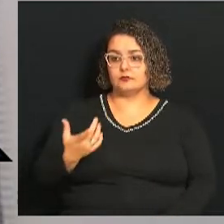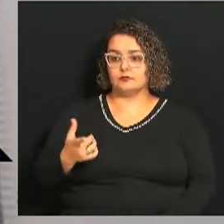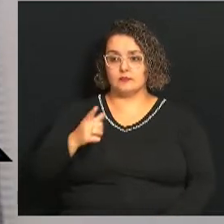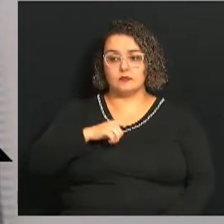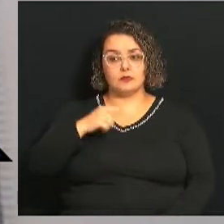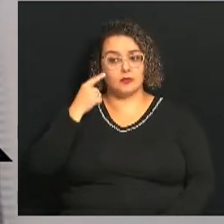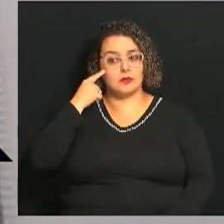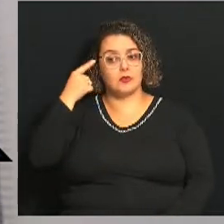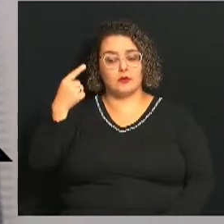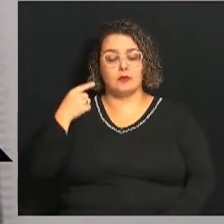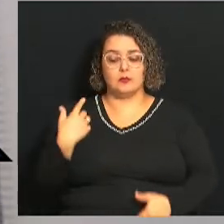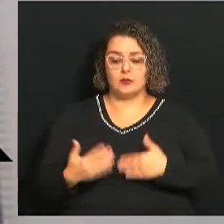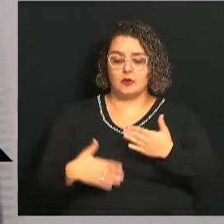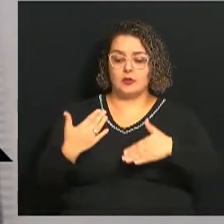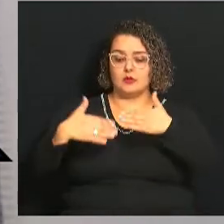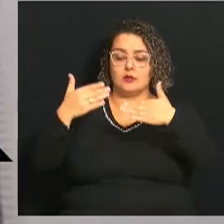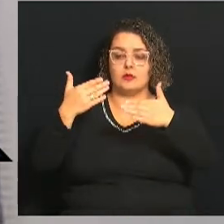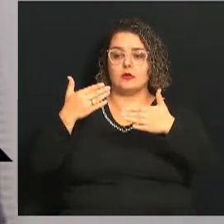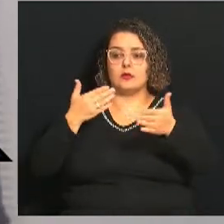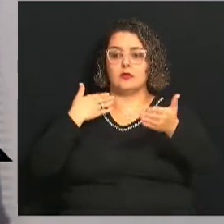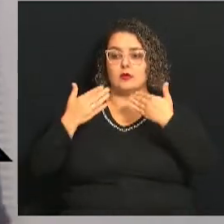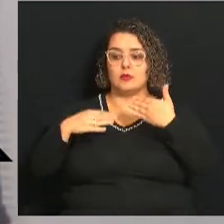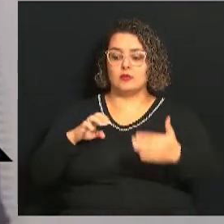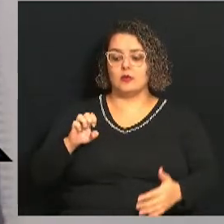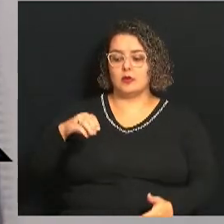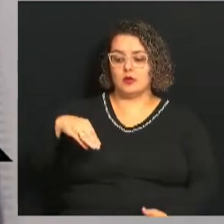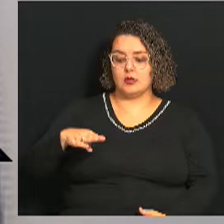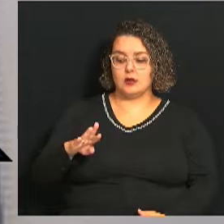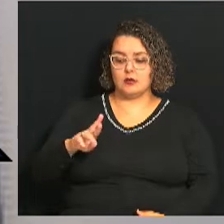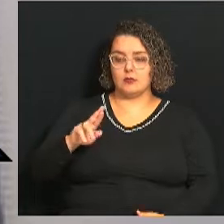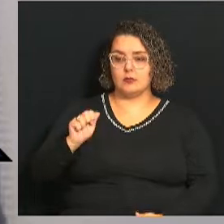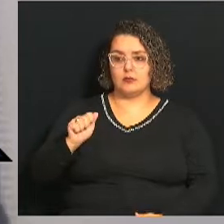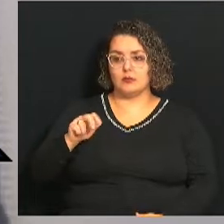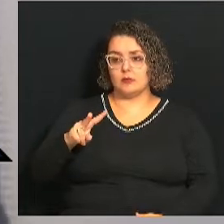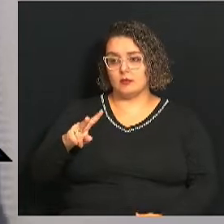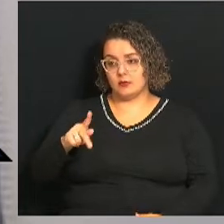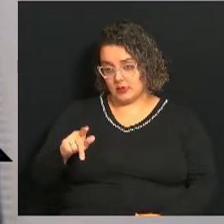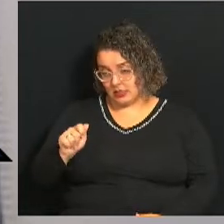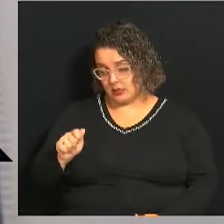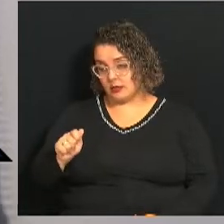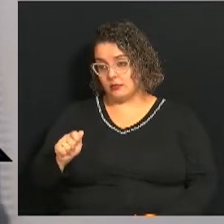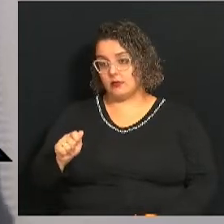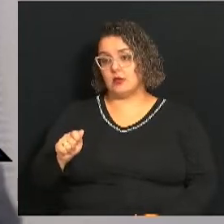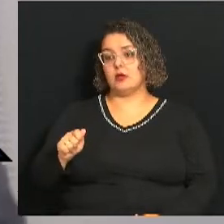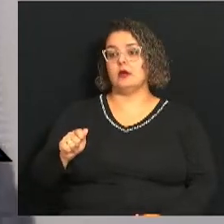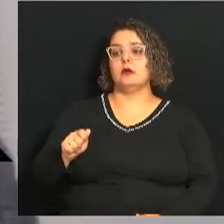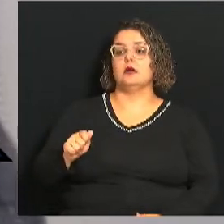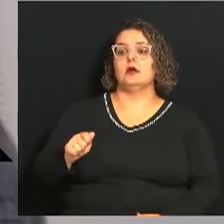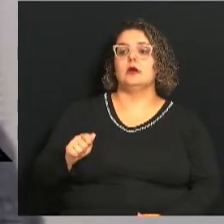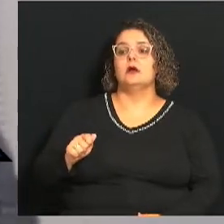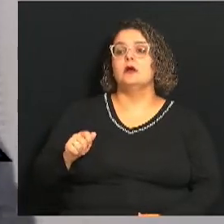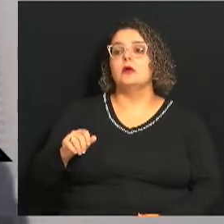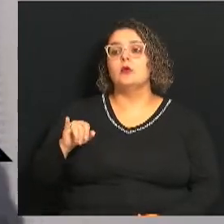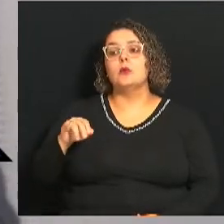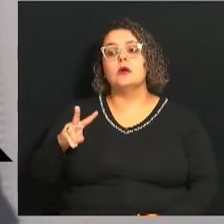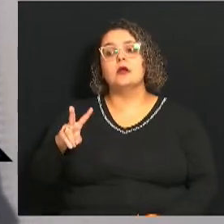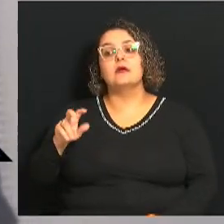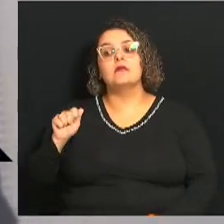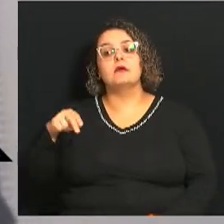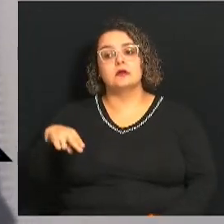gente desenvolver, conversando com a Embrapa, com o Ivan, sobre desenvolvimento de um app para não só quantificar,